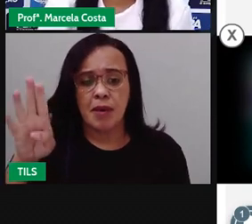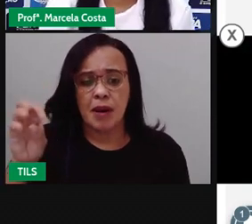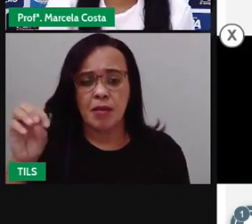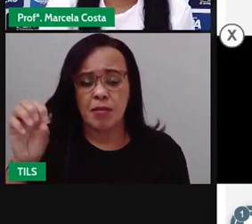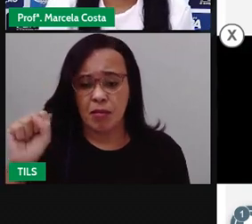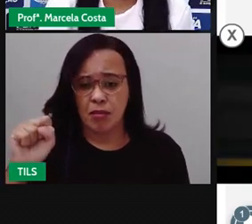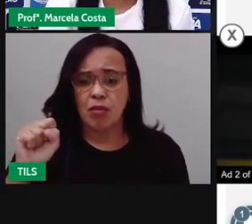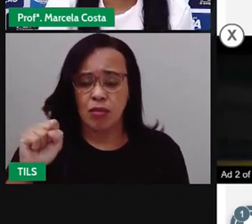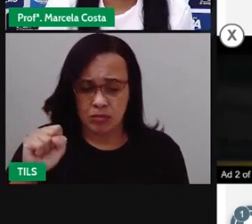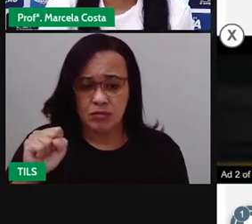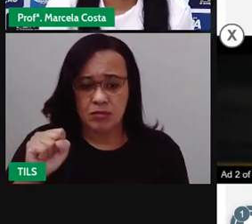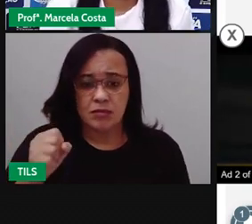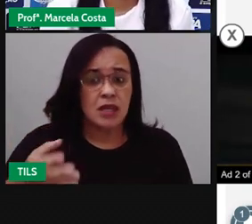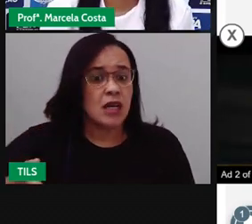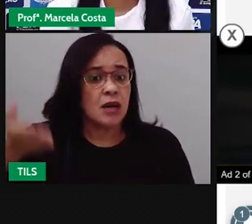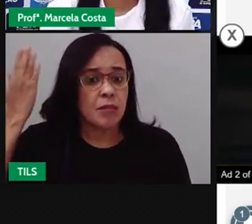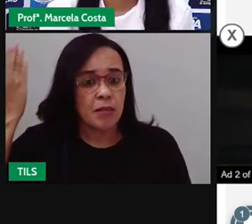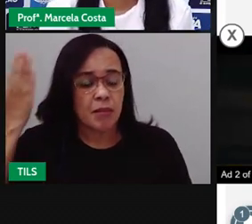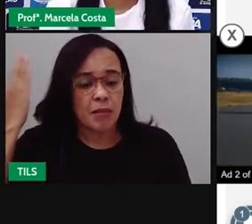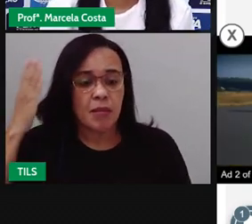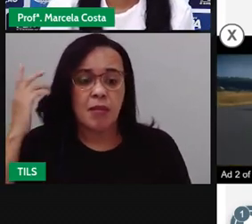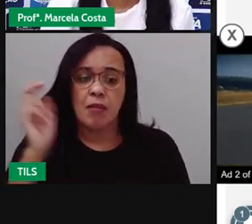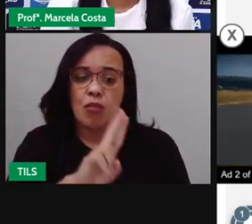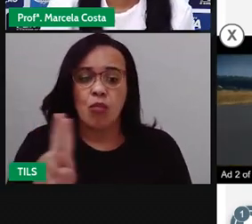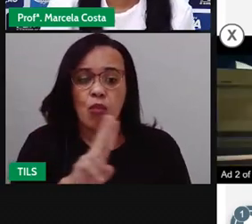dos Olhos de Água.